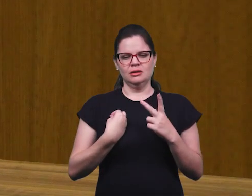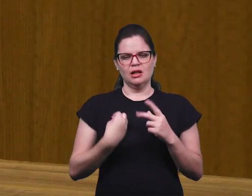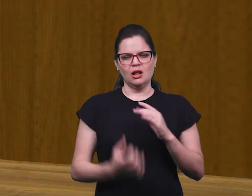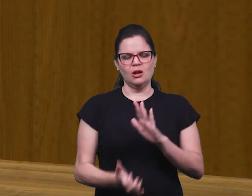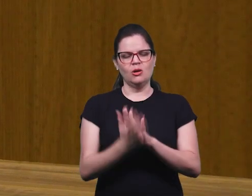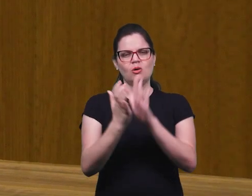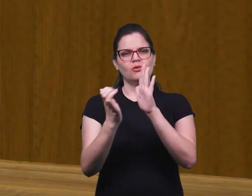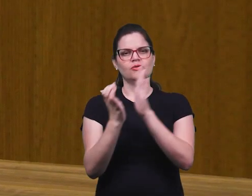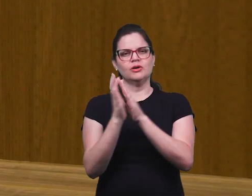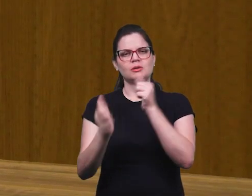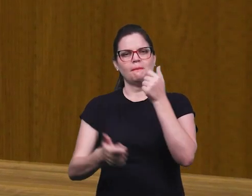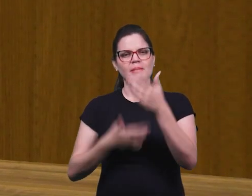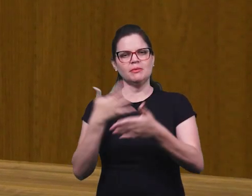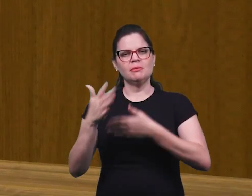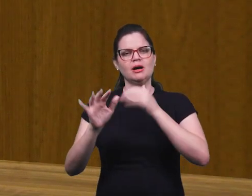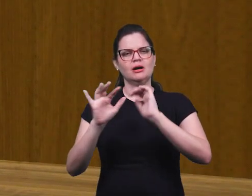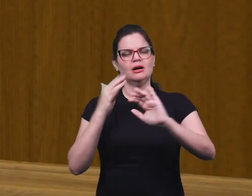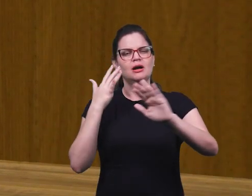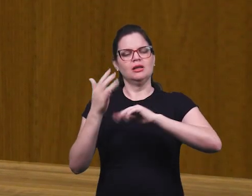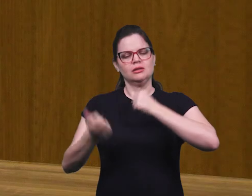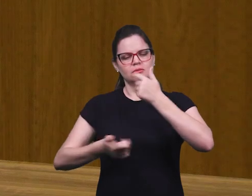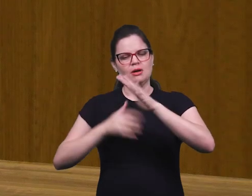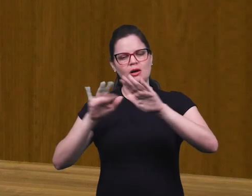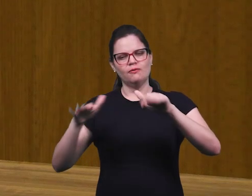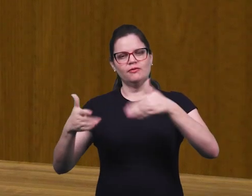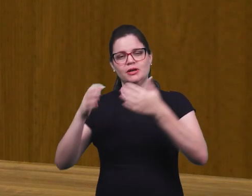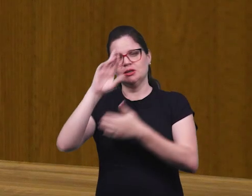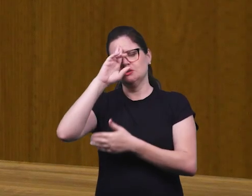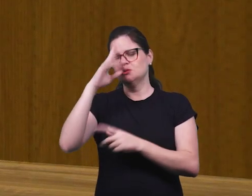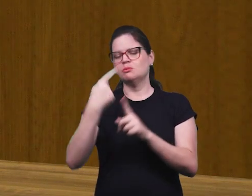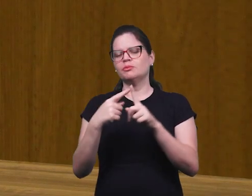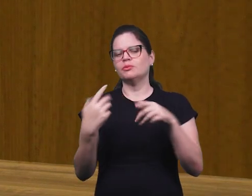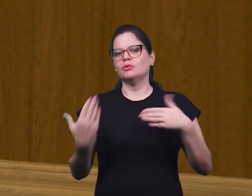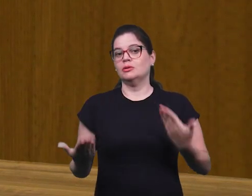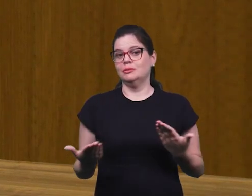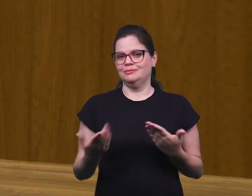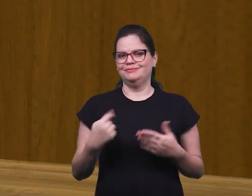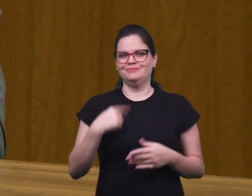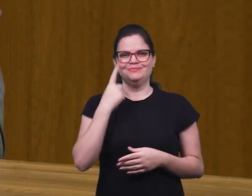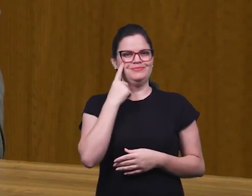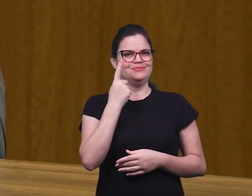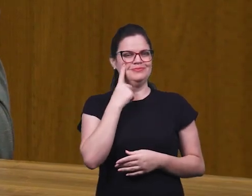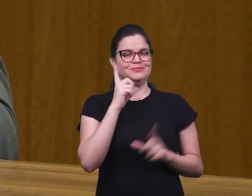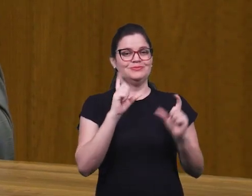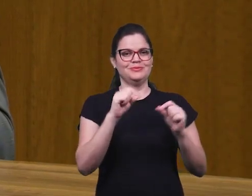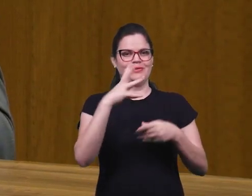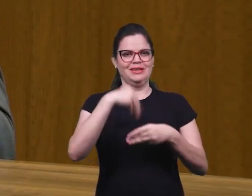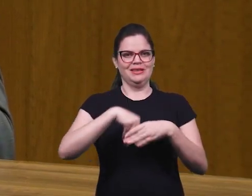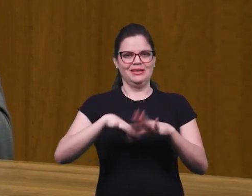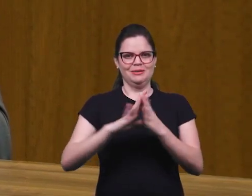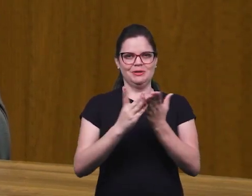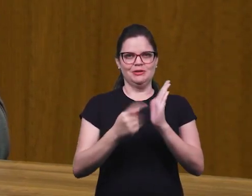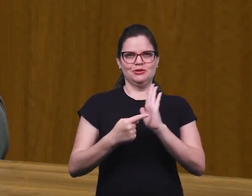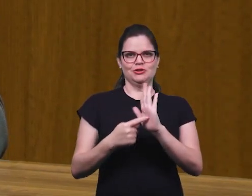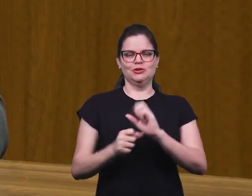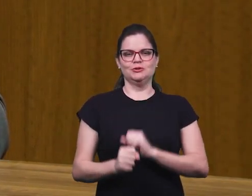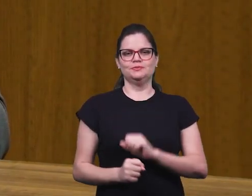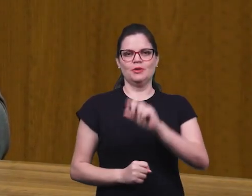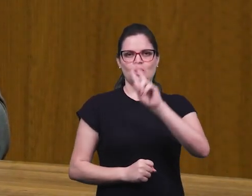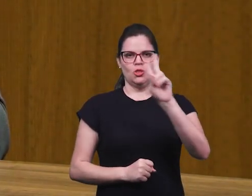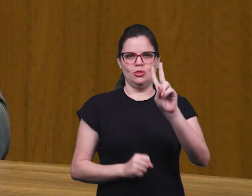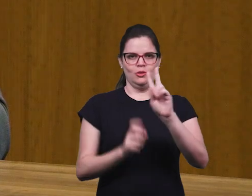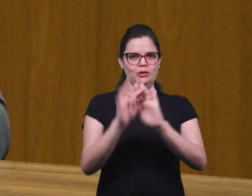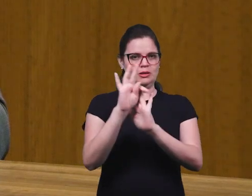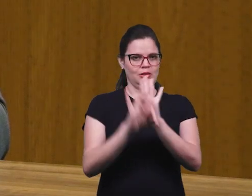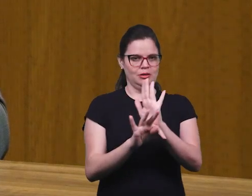louvando ao Senhor, cantando louvores a Ele. E é interessante que nós vamos ver na palavra de Deus, e eu queria deixar 2 textos